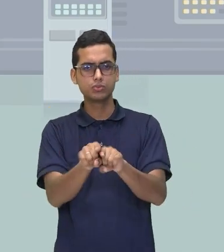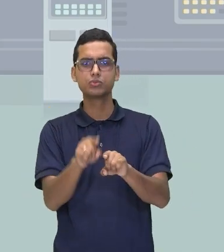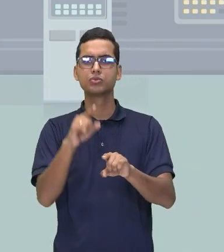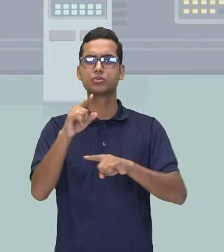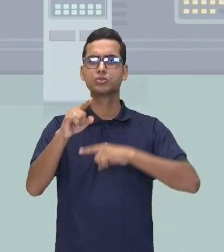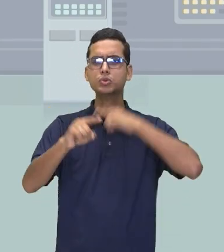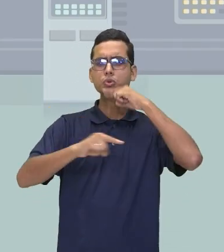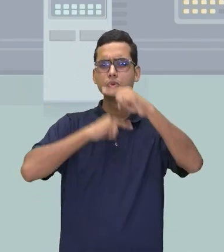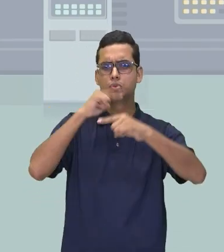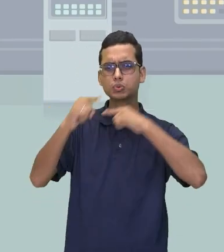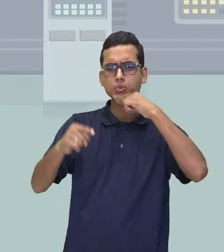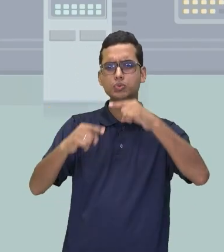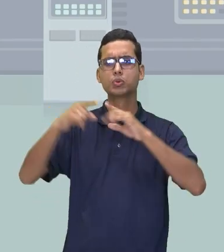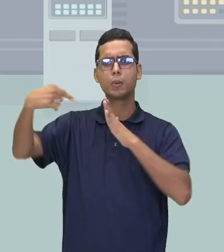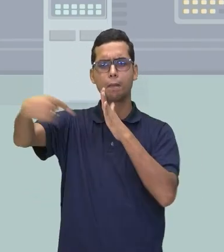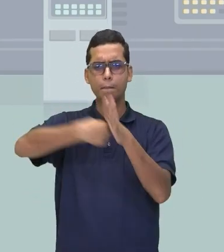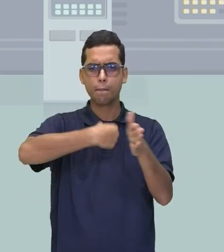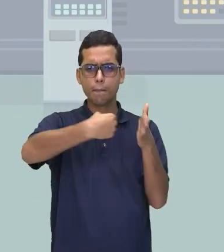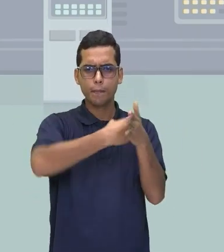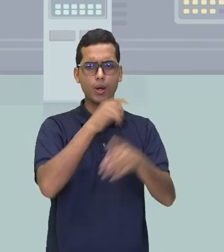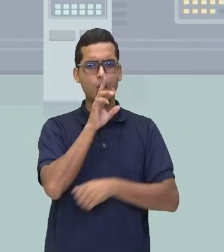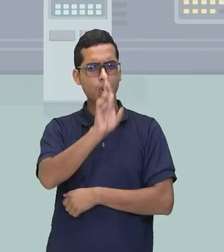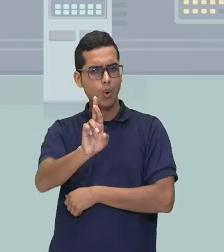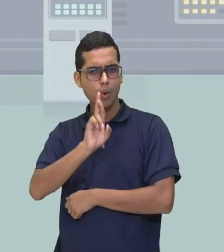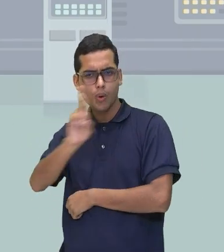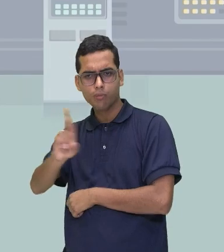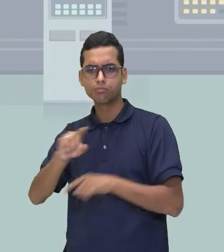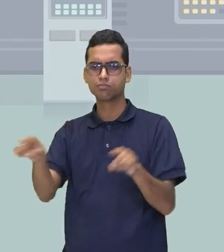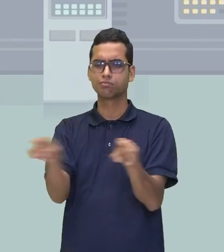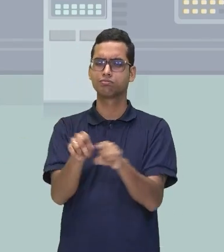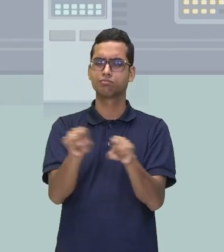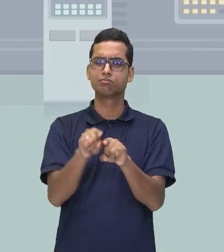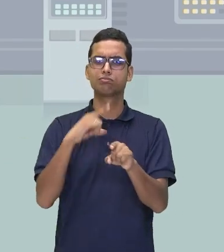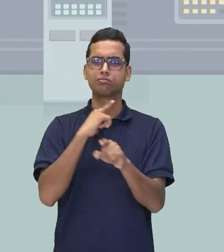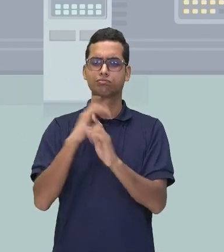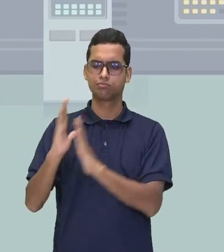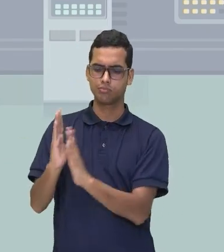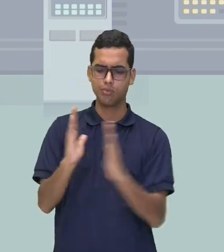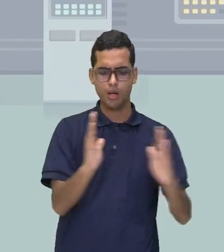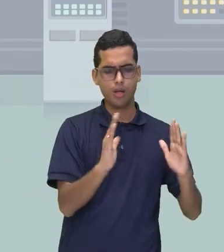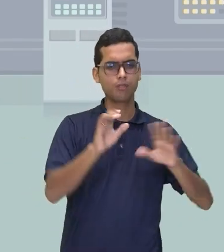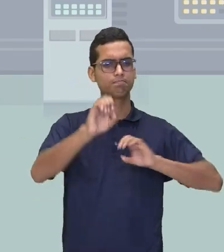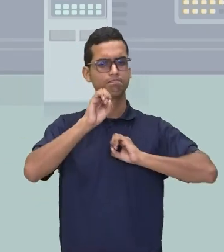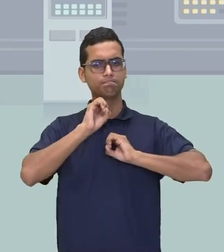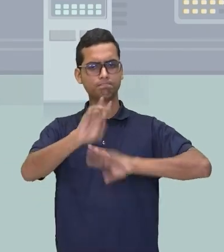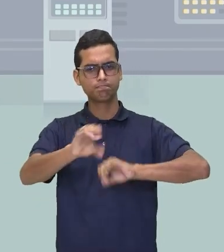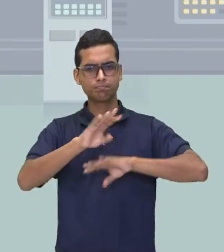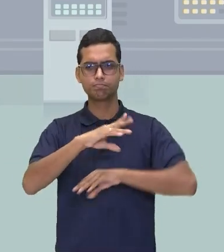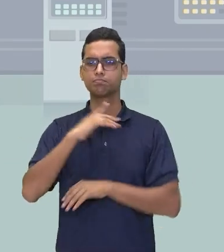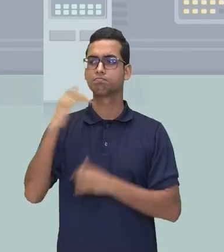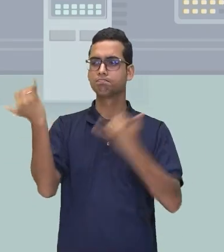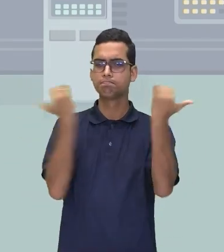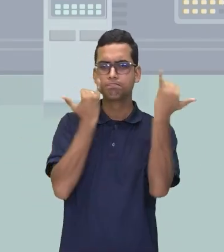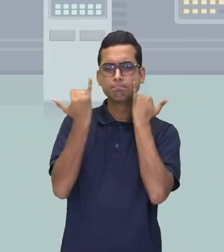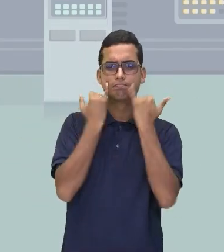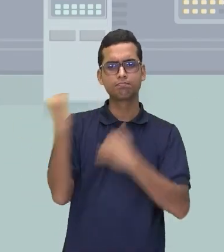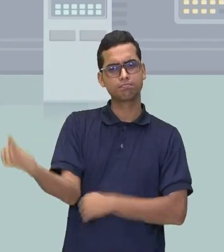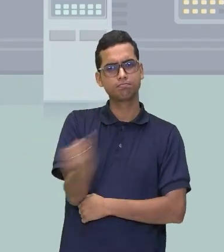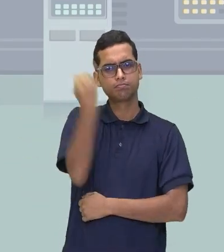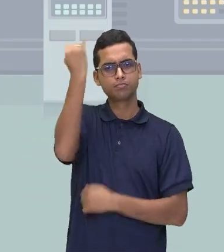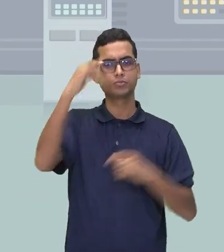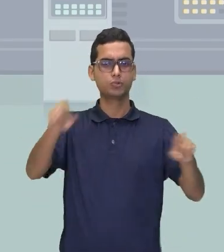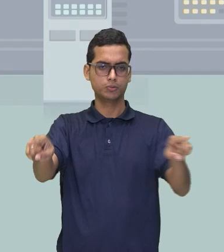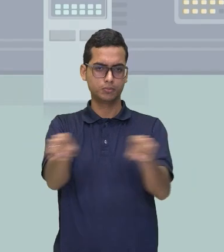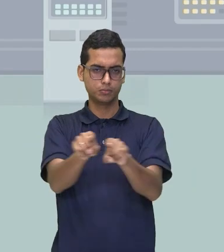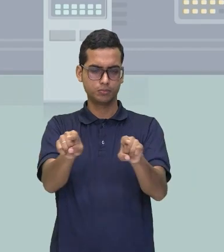todas as perguntas e tornar esta jornada educacional não apenas informativa, mas